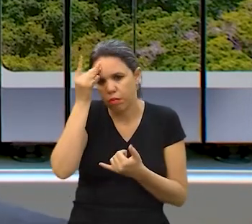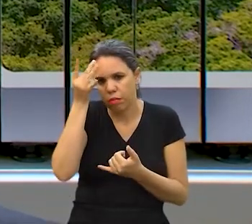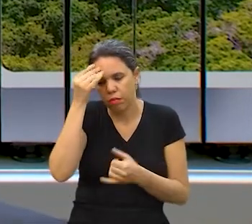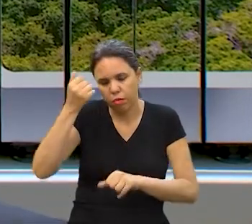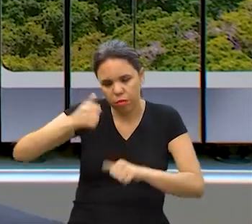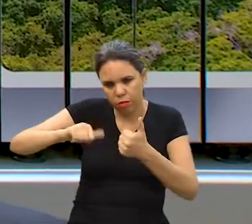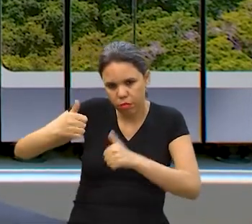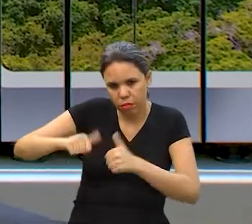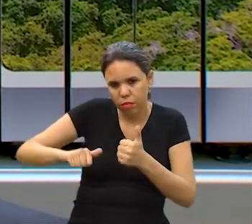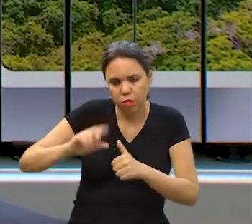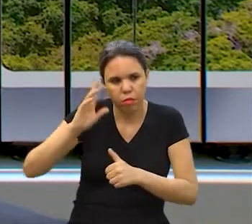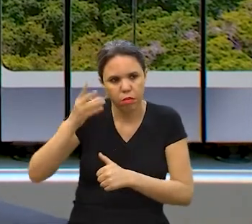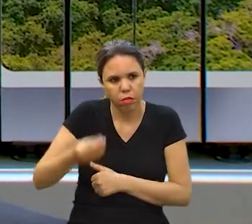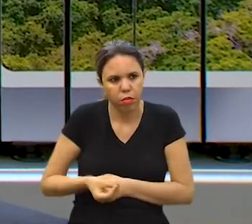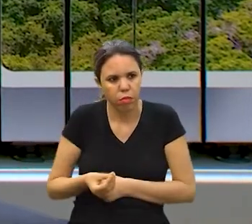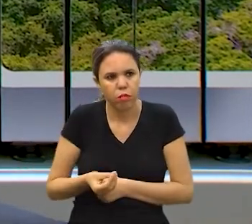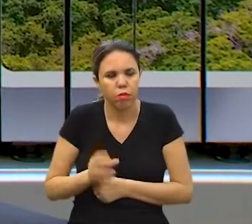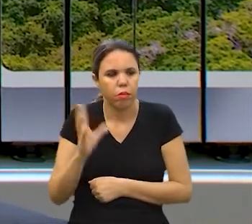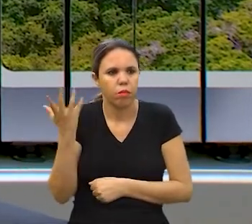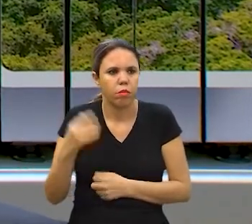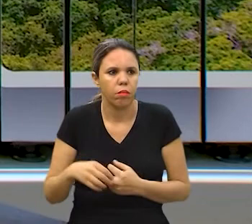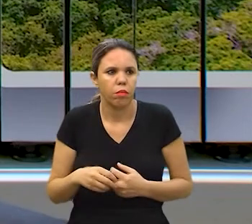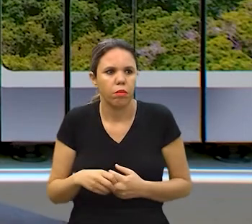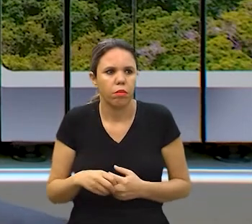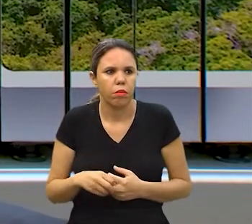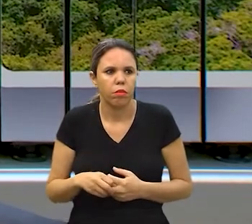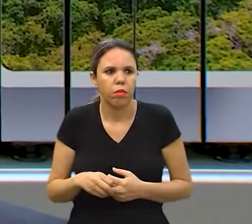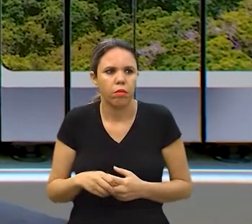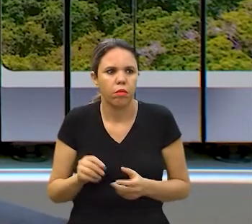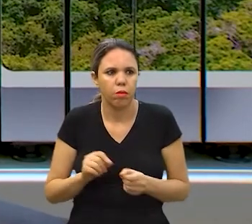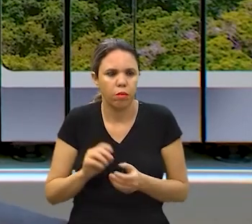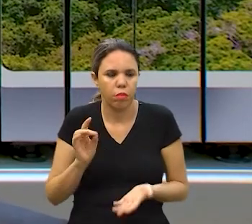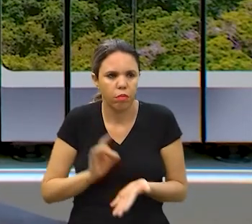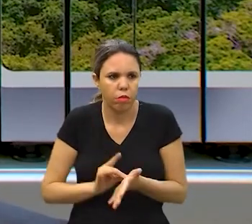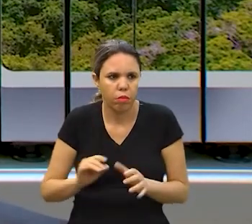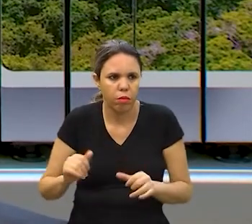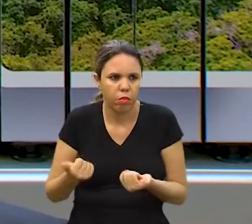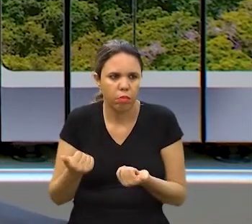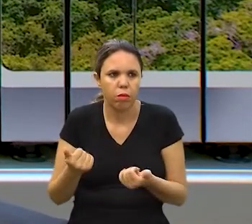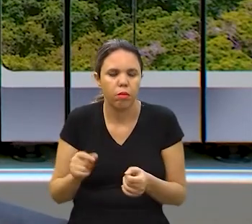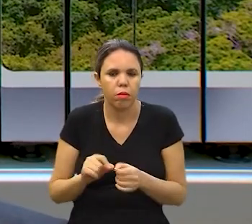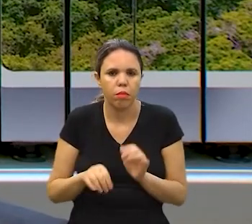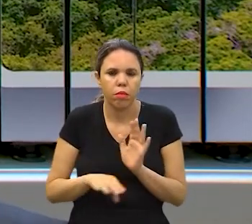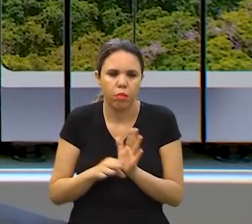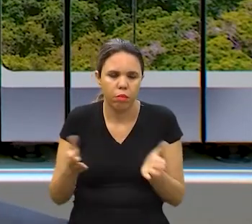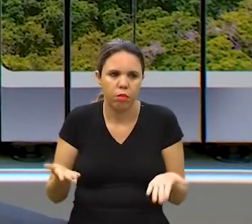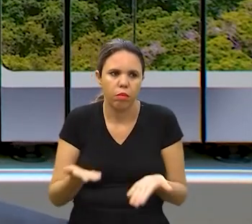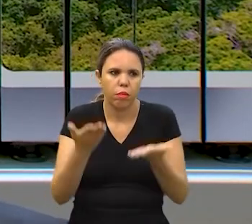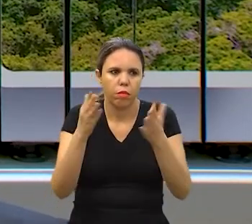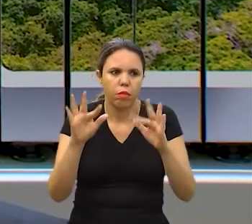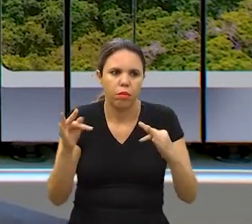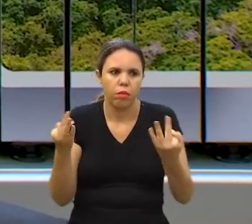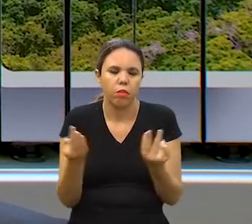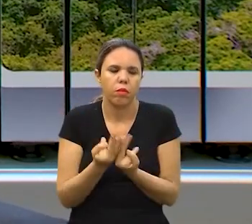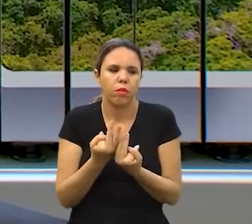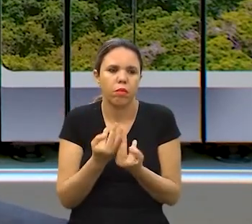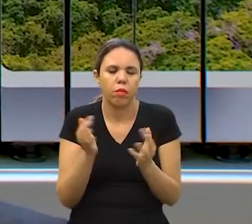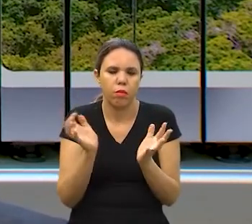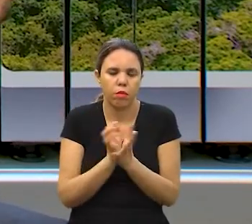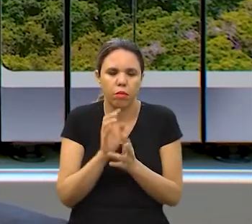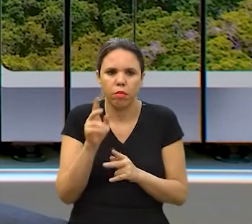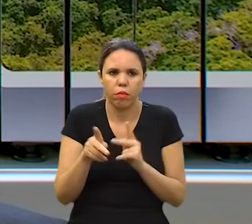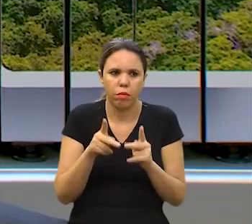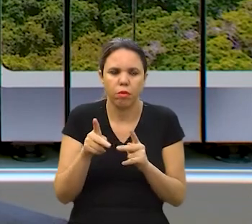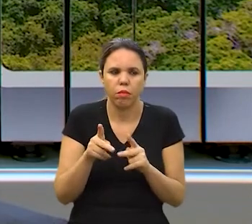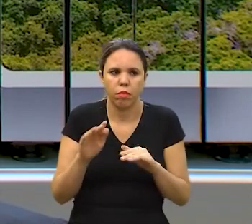Filtre, analise, né? Entenda bem o que está acontecendo, se aquilo for realmente algo positivo e fizer bem para você, para sua família, para